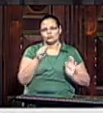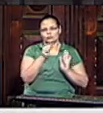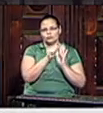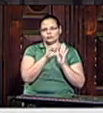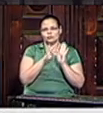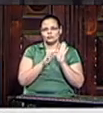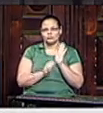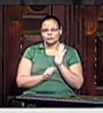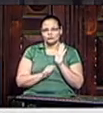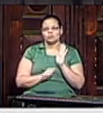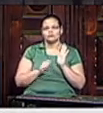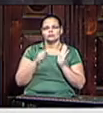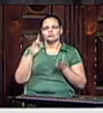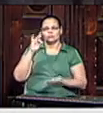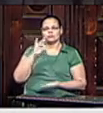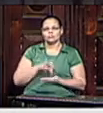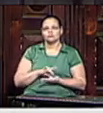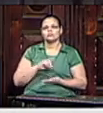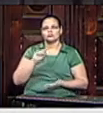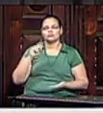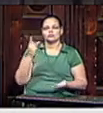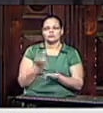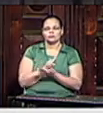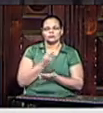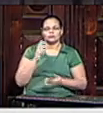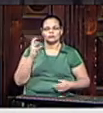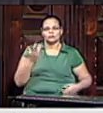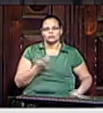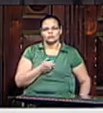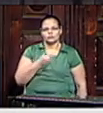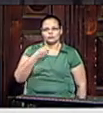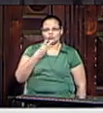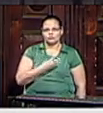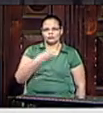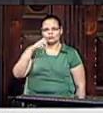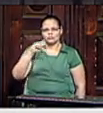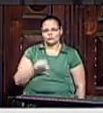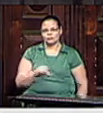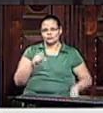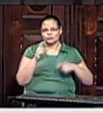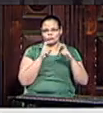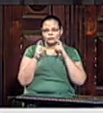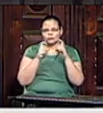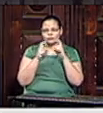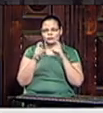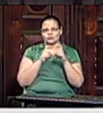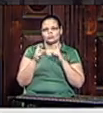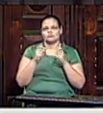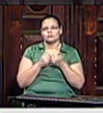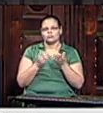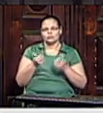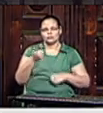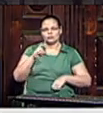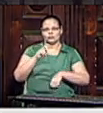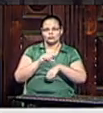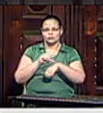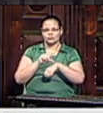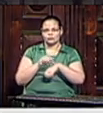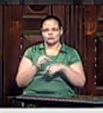a ata reflete com exatidão o ocorrido na 39ª sessão ordinária, que iniciada às 15